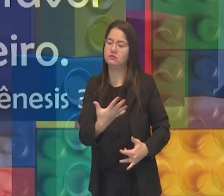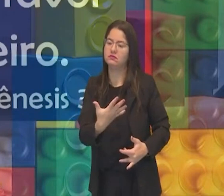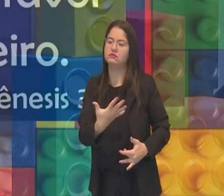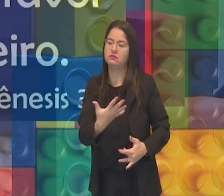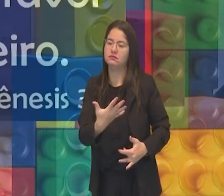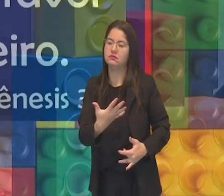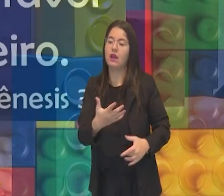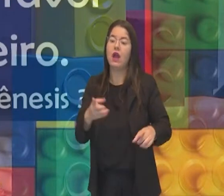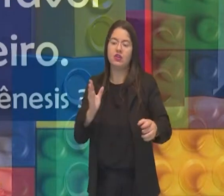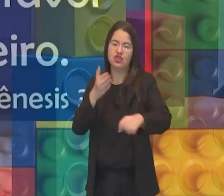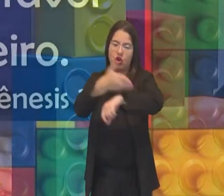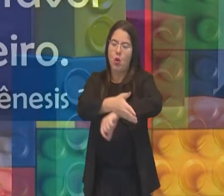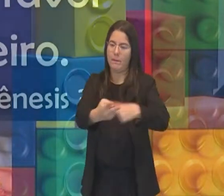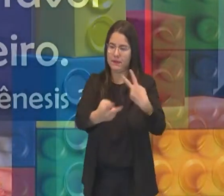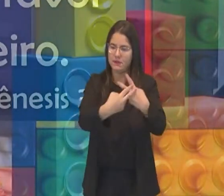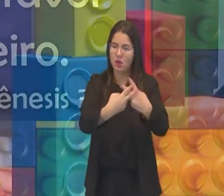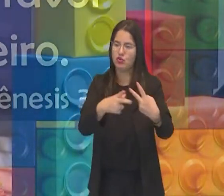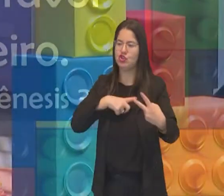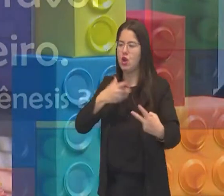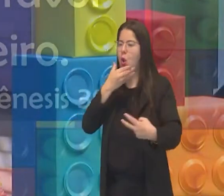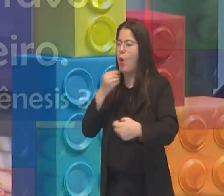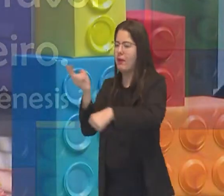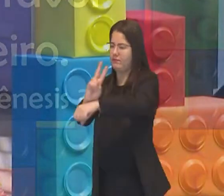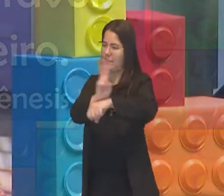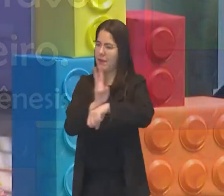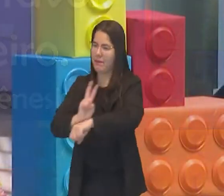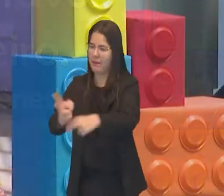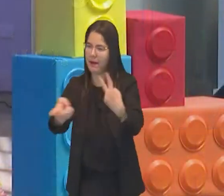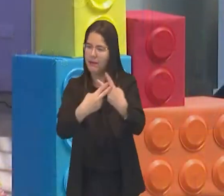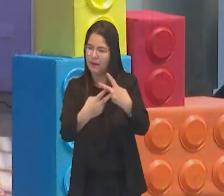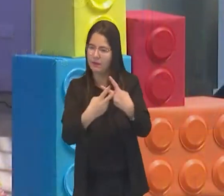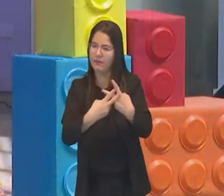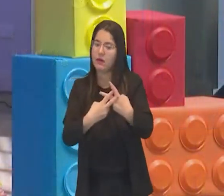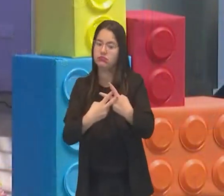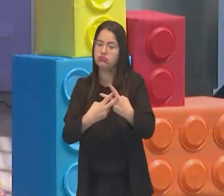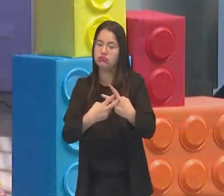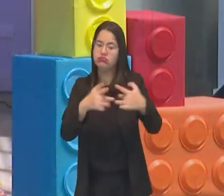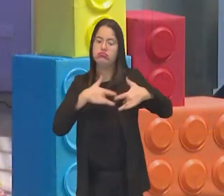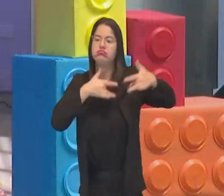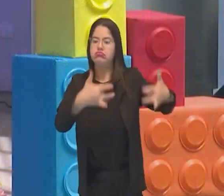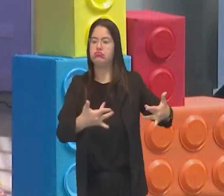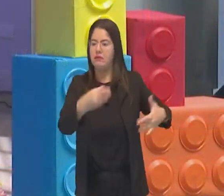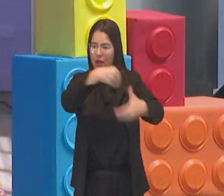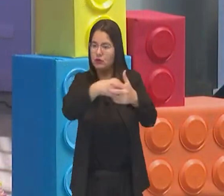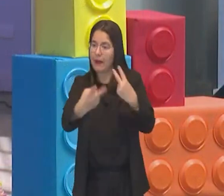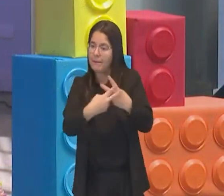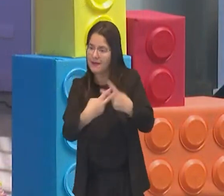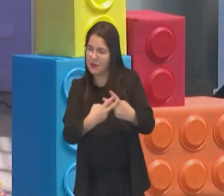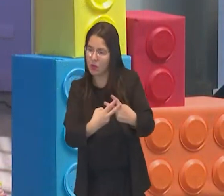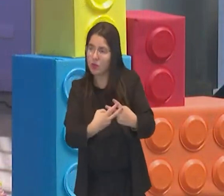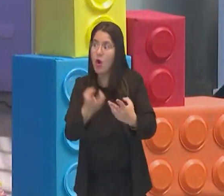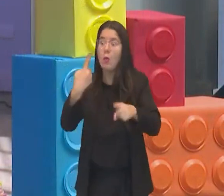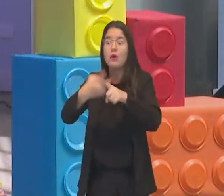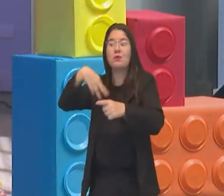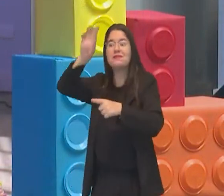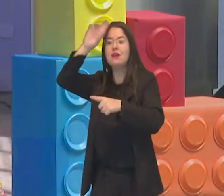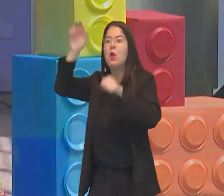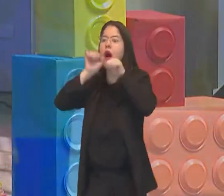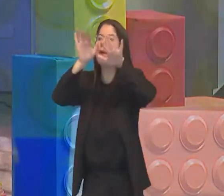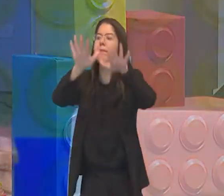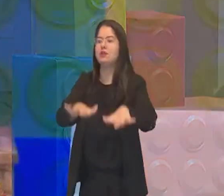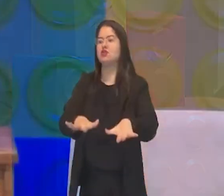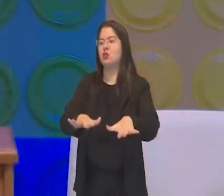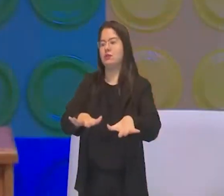do carcereiro. Ele encontrou favor aos olhos de Potifar, porque o Senhor estava com ele, e agora